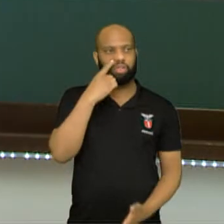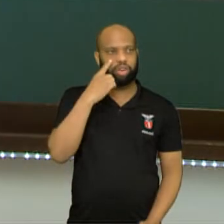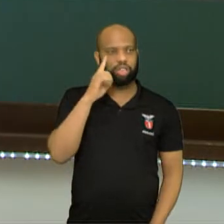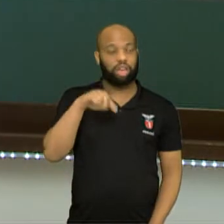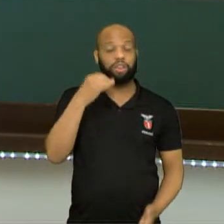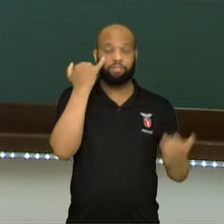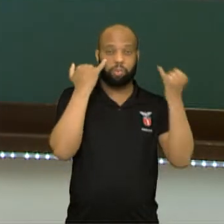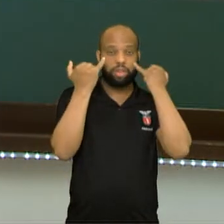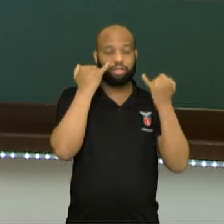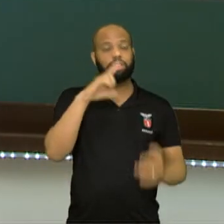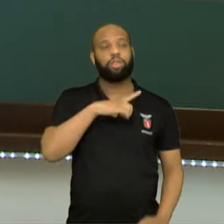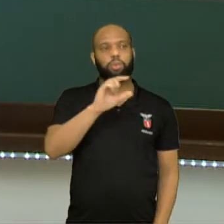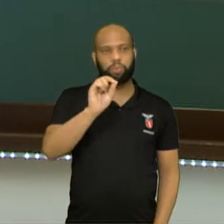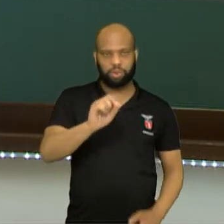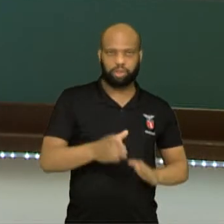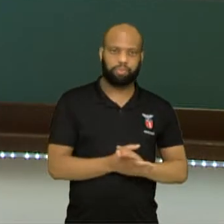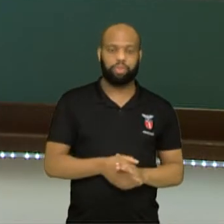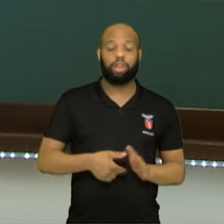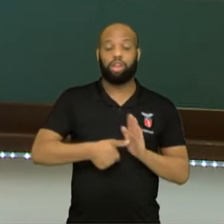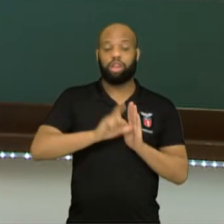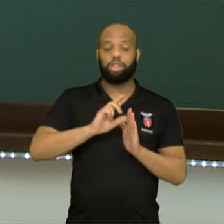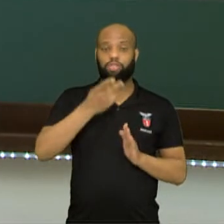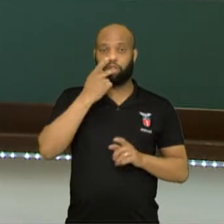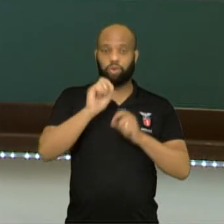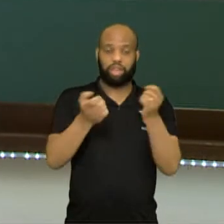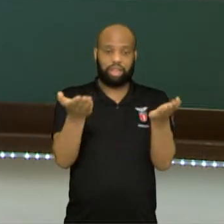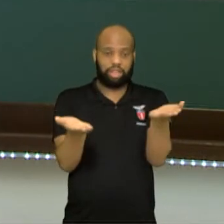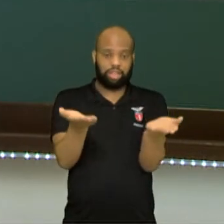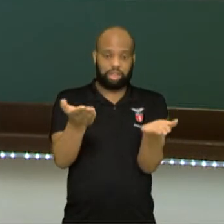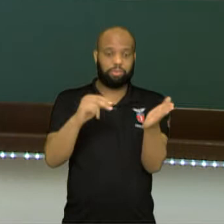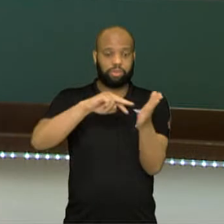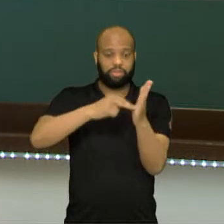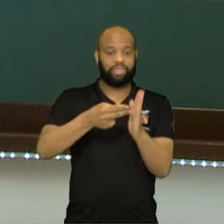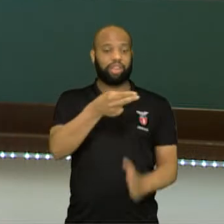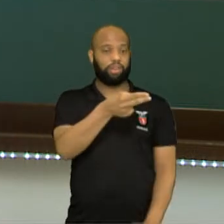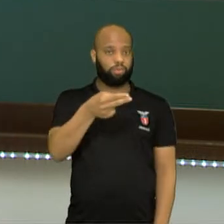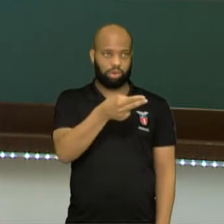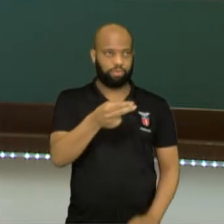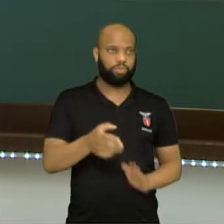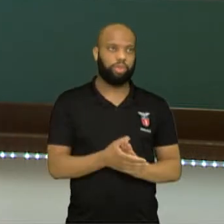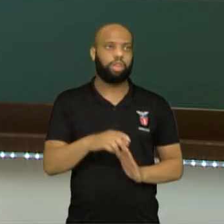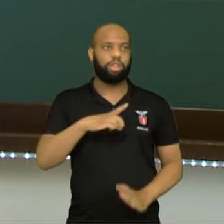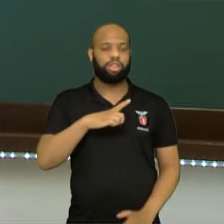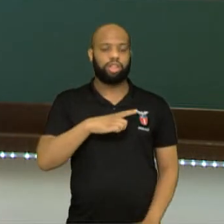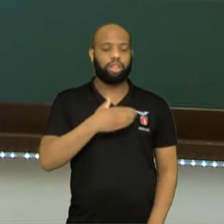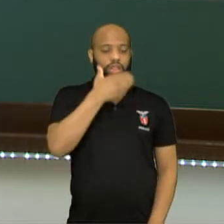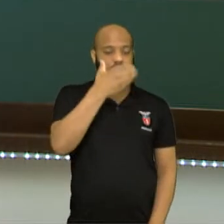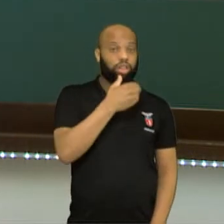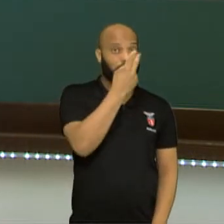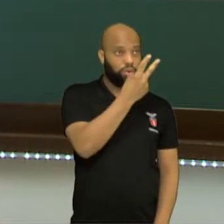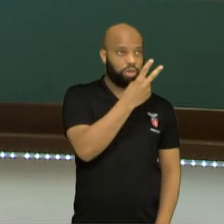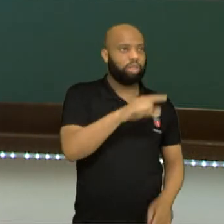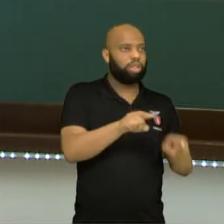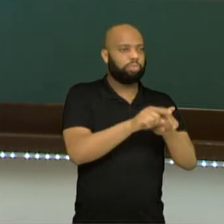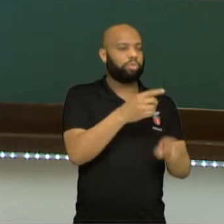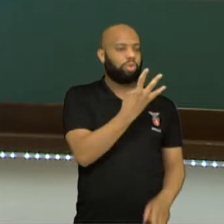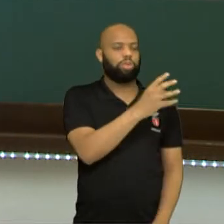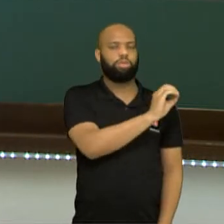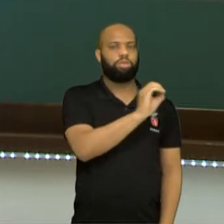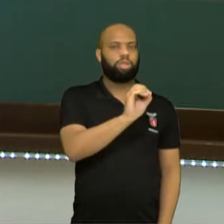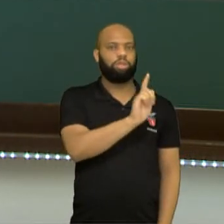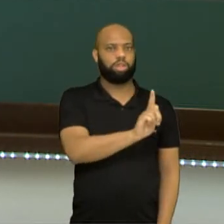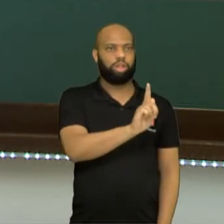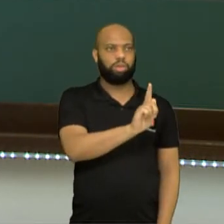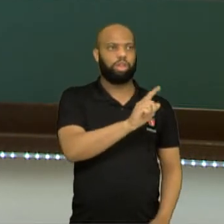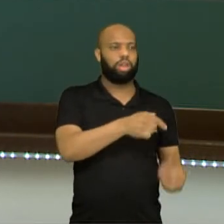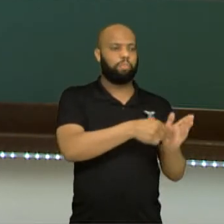do nosso problema. Lembra que eu falei da igualdade ali, do equilíbrio da balança? Então, 2 maçãs e 400 gramas,